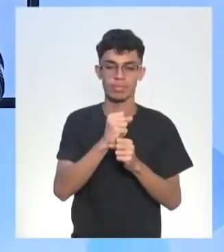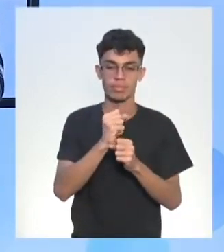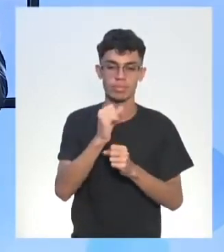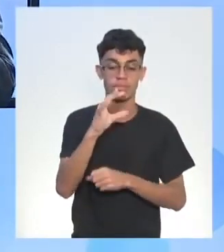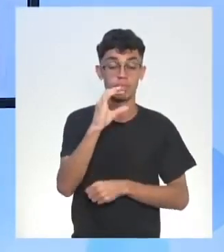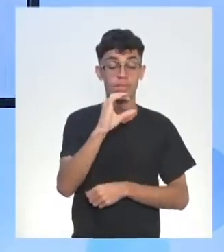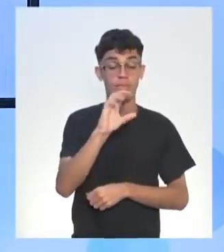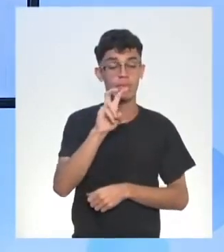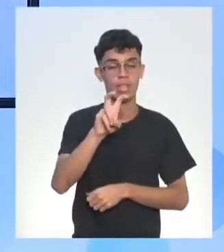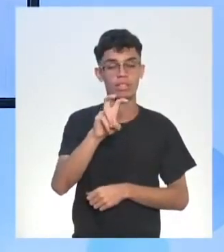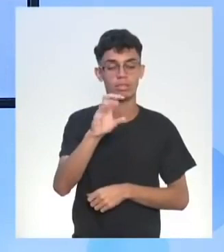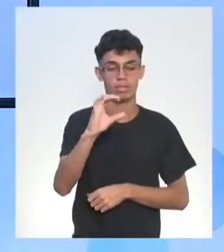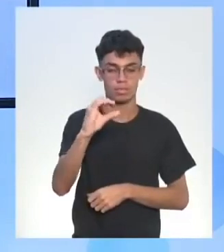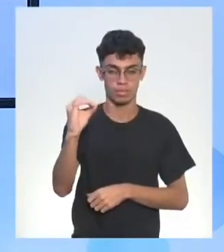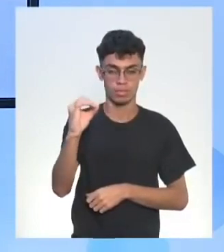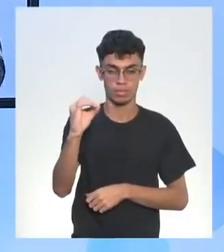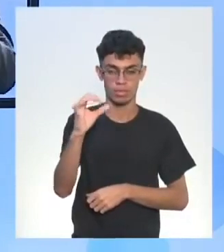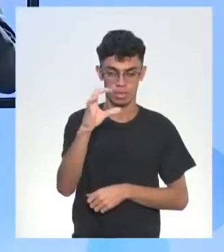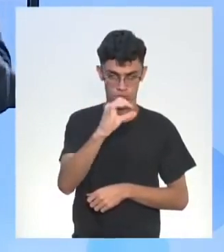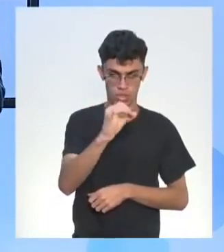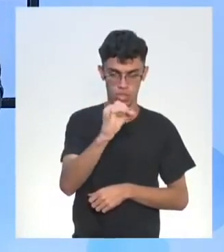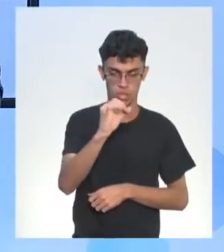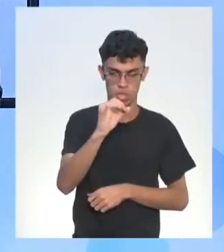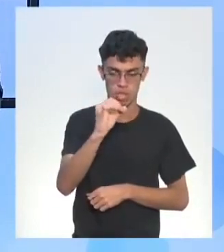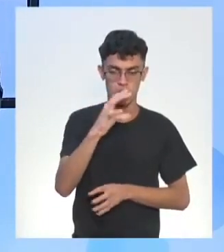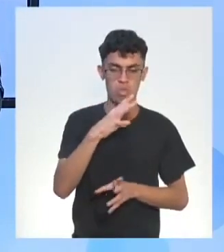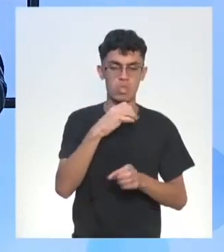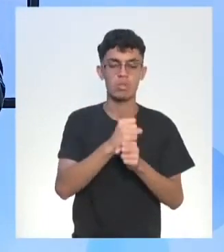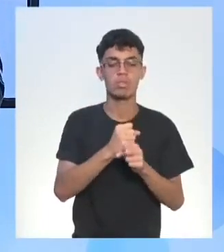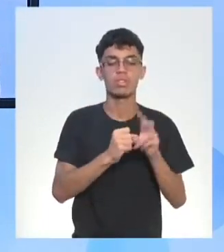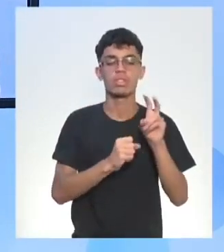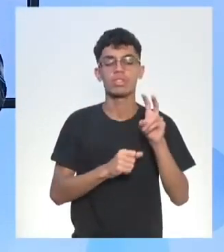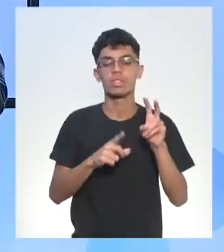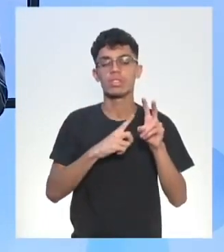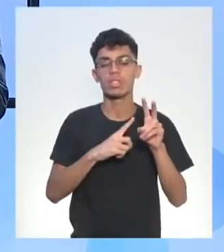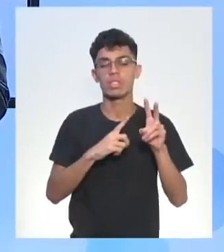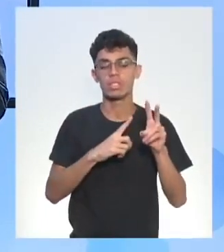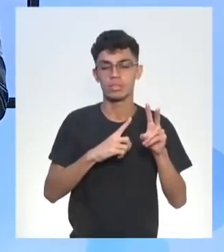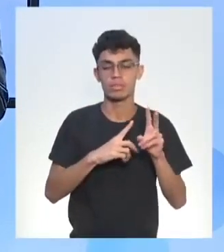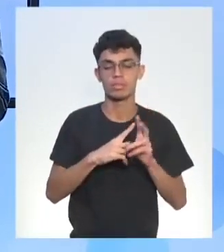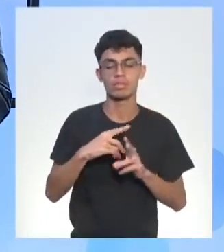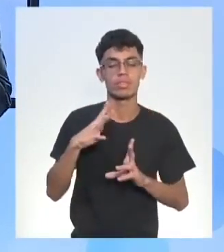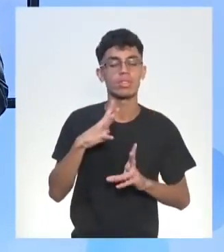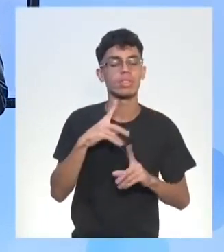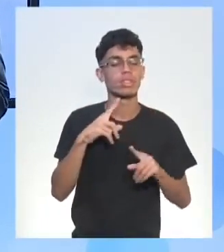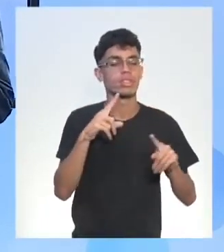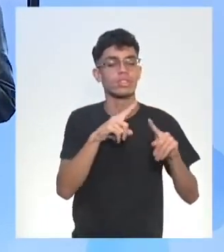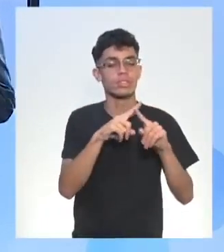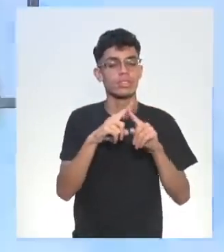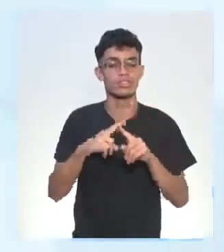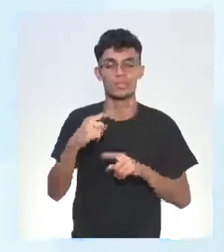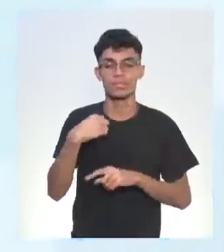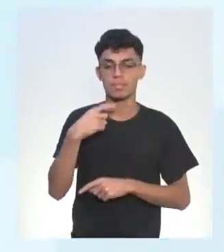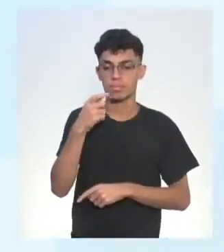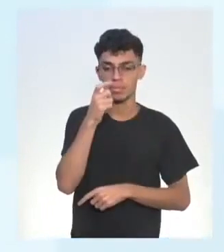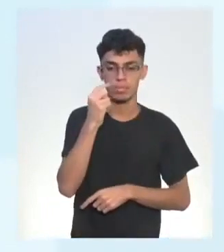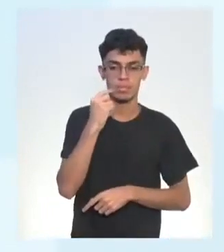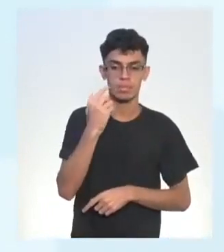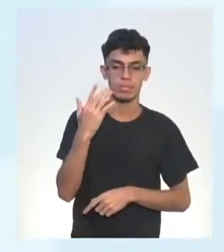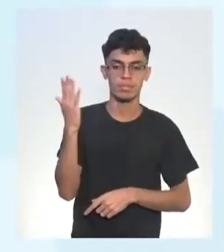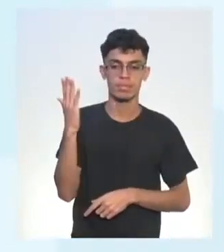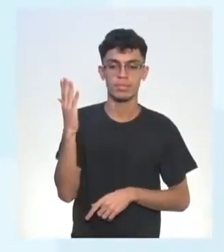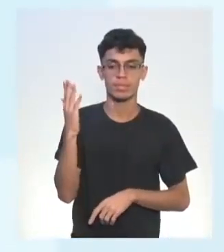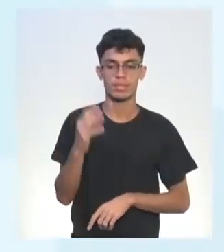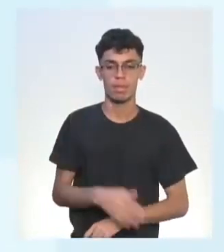5 zeros e mais o número 1. Então, conta as casas decimais ao todo, não se esqueça disso. E eu trouxe uma curiosidade, pode pôr na